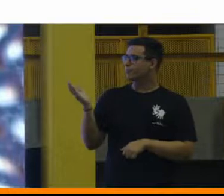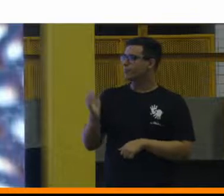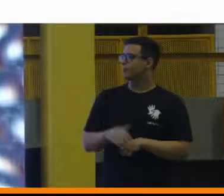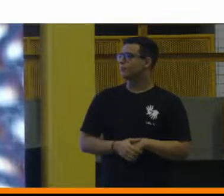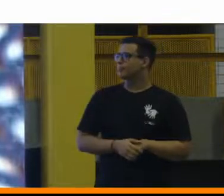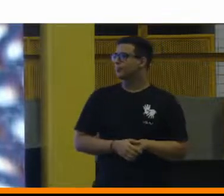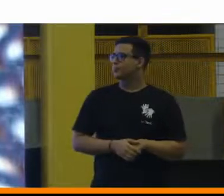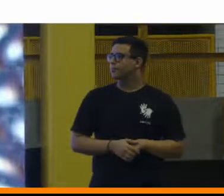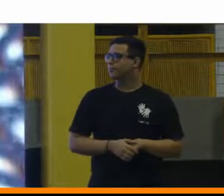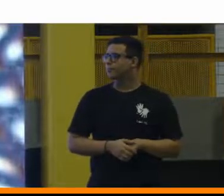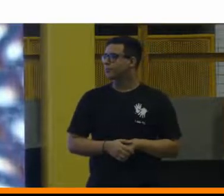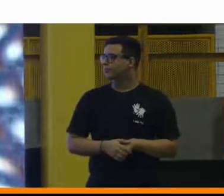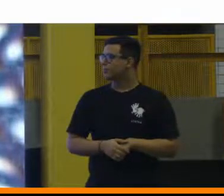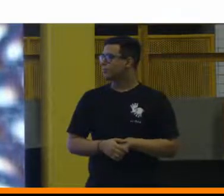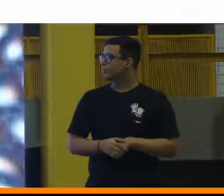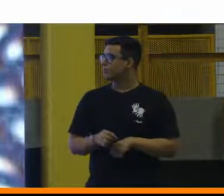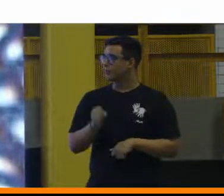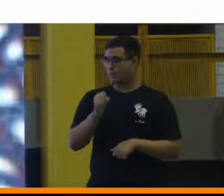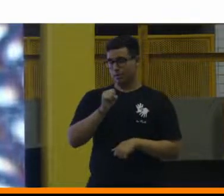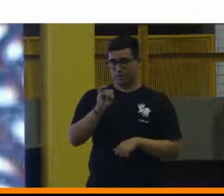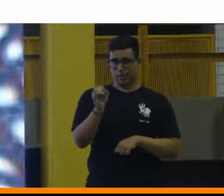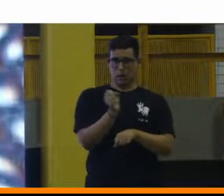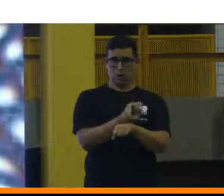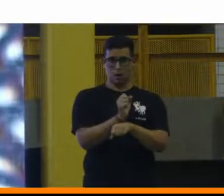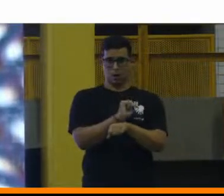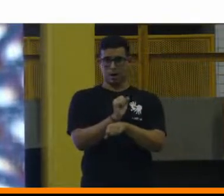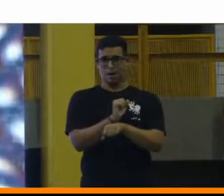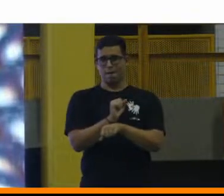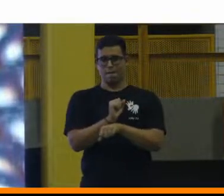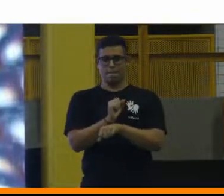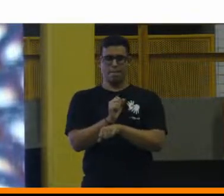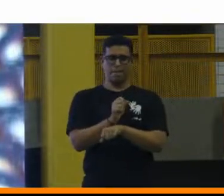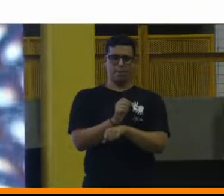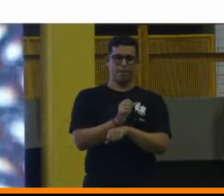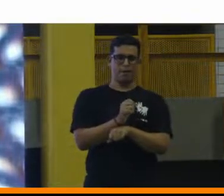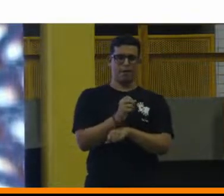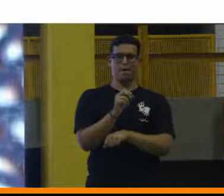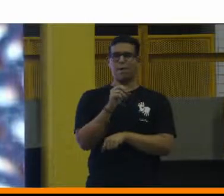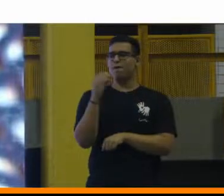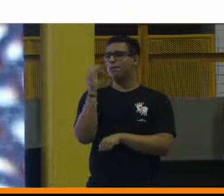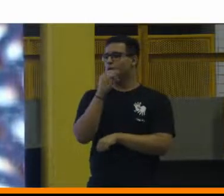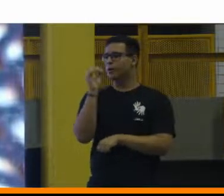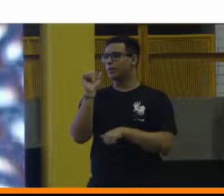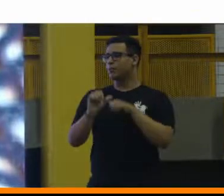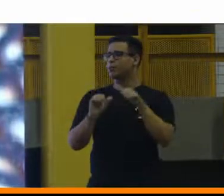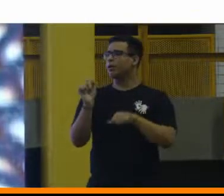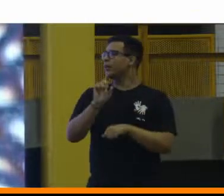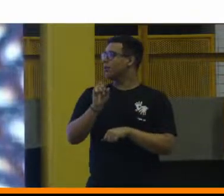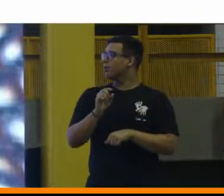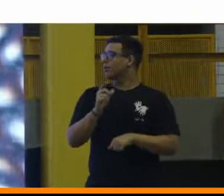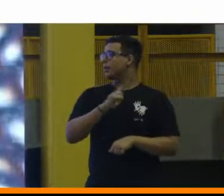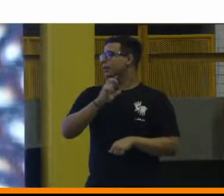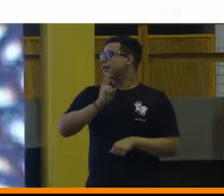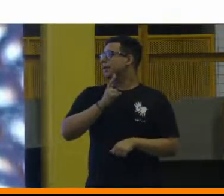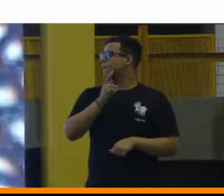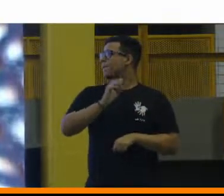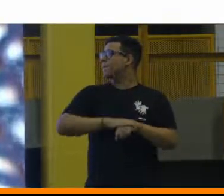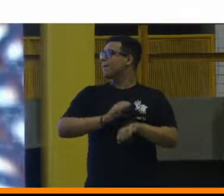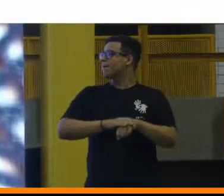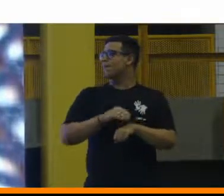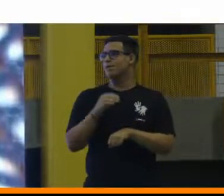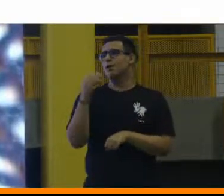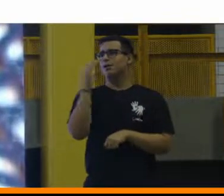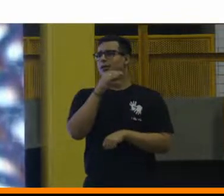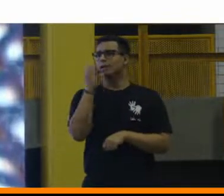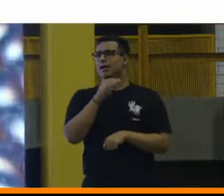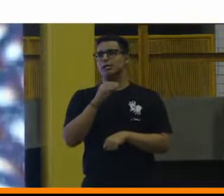Se ele não mudasse de velocidade, ele teria sempre o mesmo valor de velocidade, a mesma direção